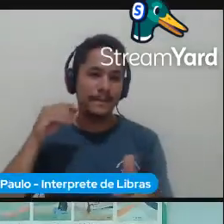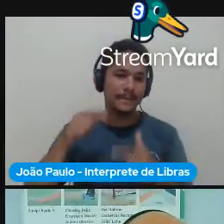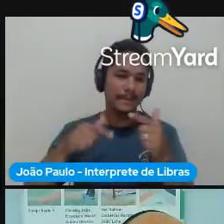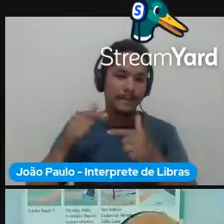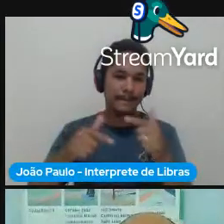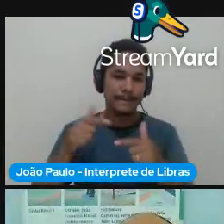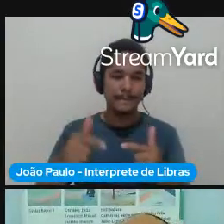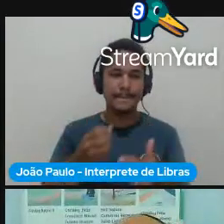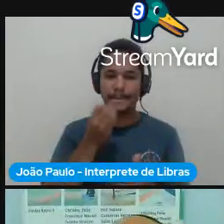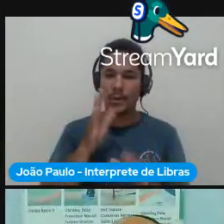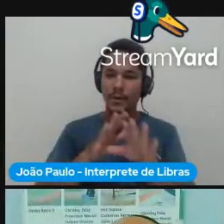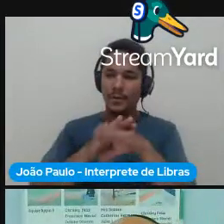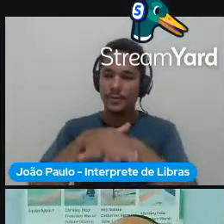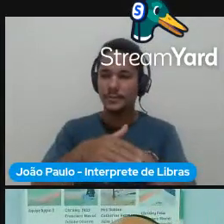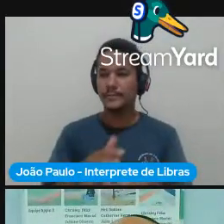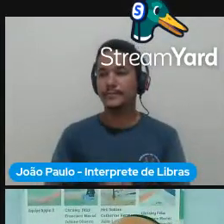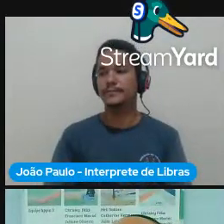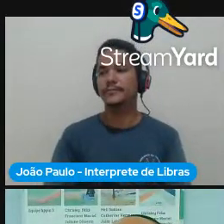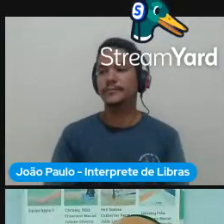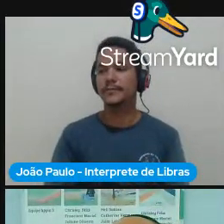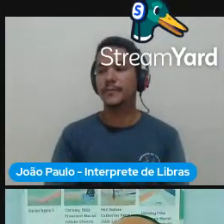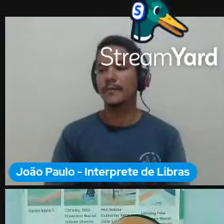Luiz.